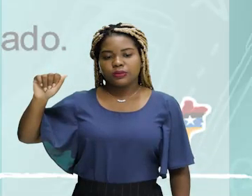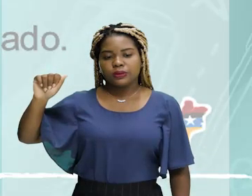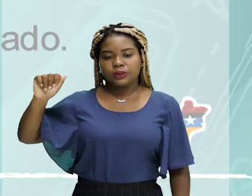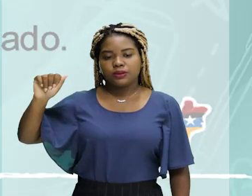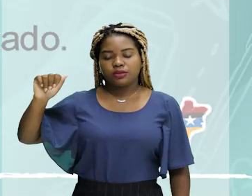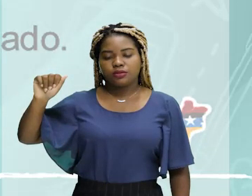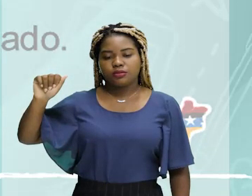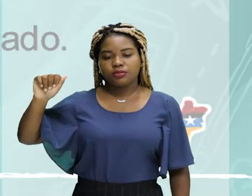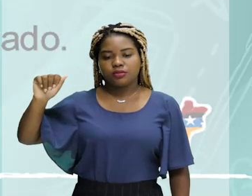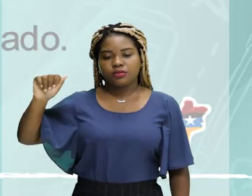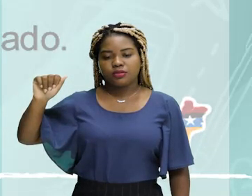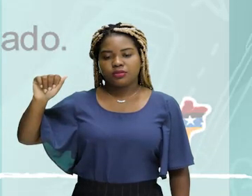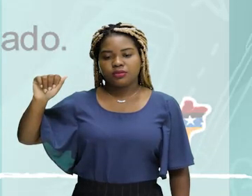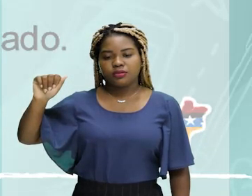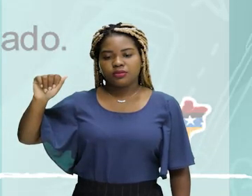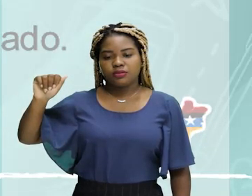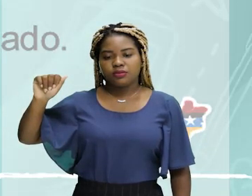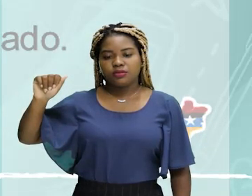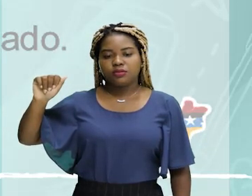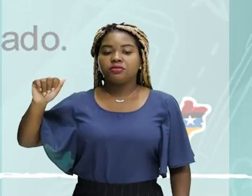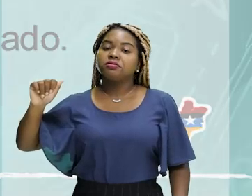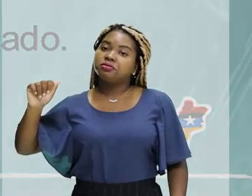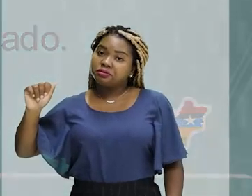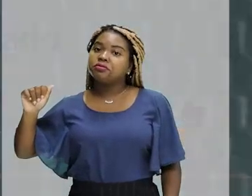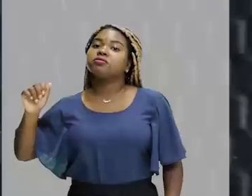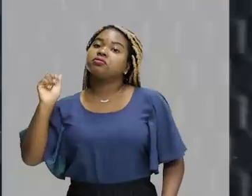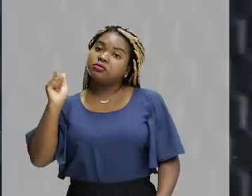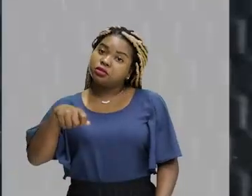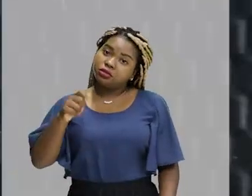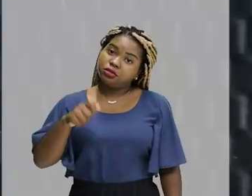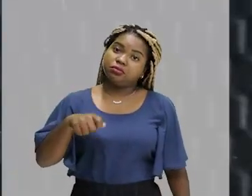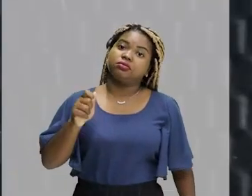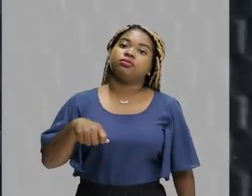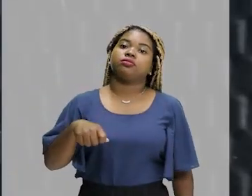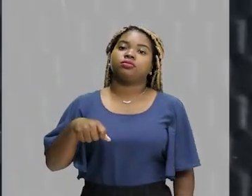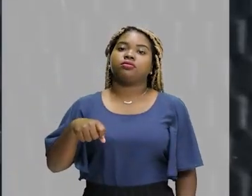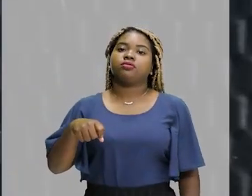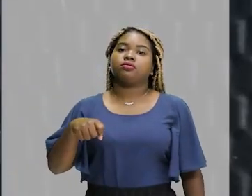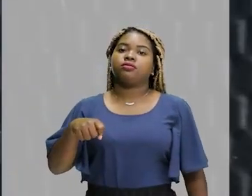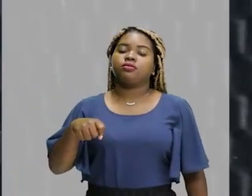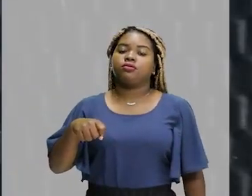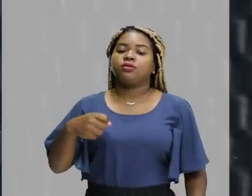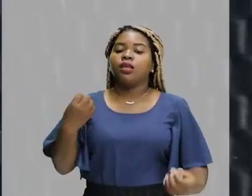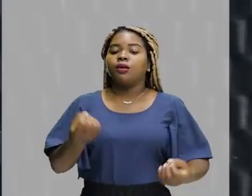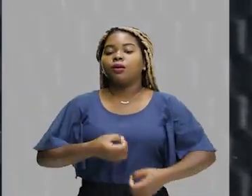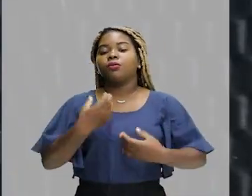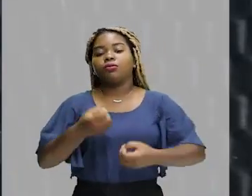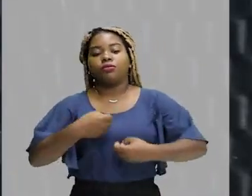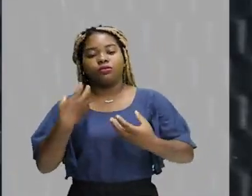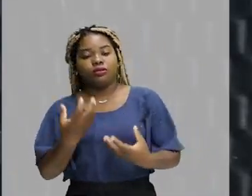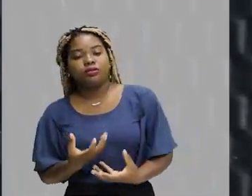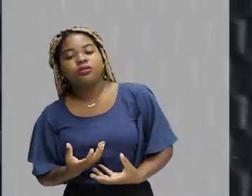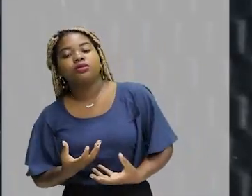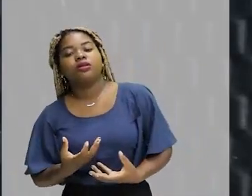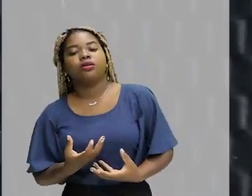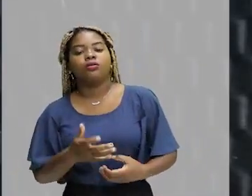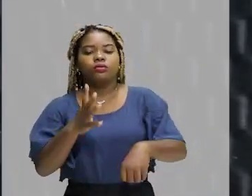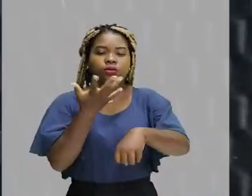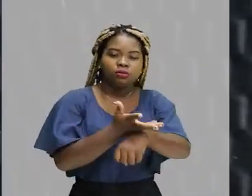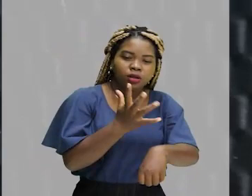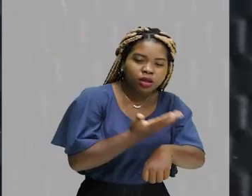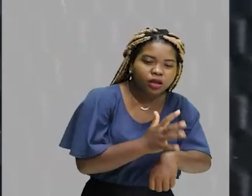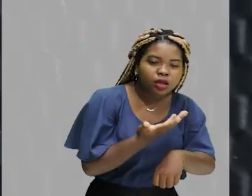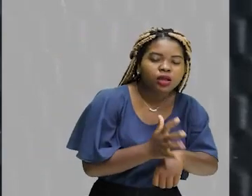O artesanato tem elementos da memória popular? Obviamente sim. Enquanto produção, enquanto elemento da praxis,